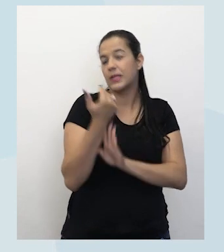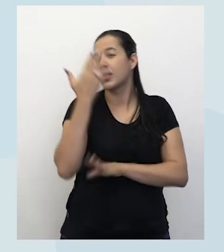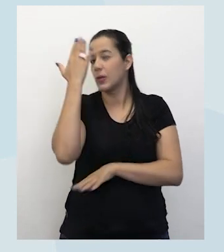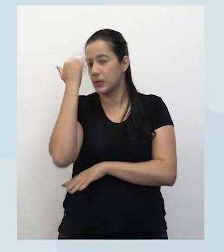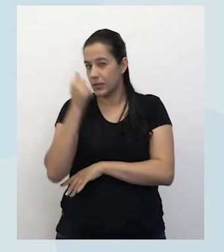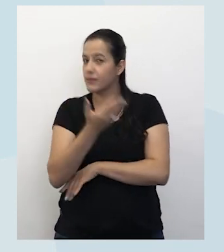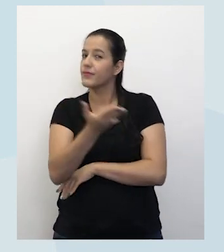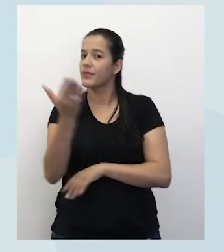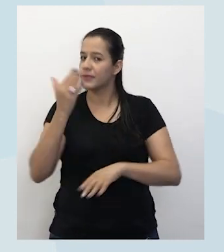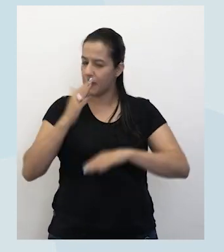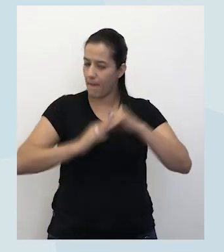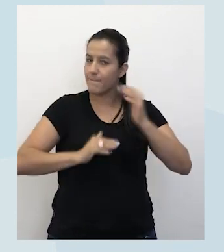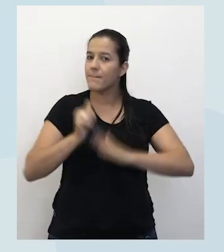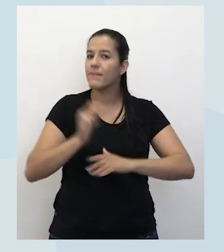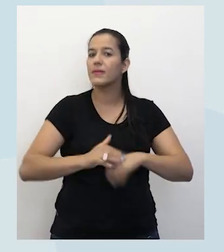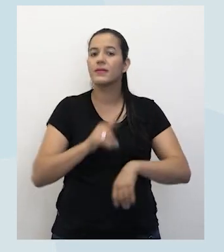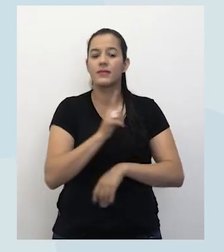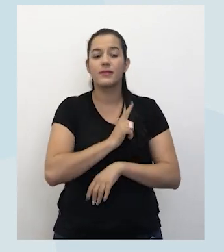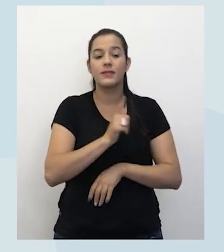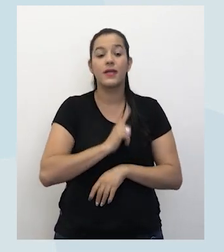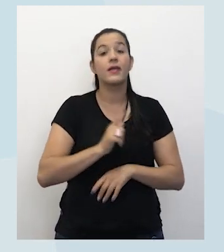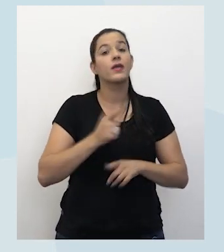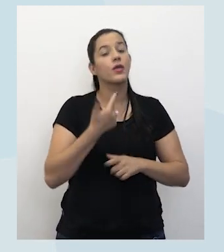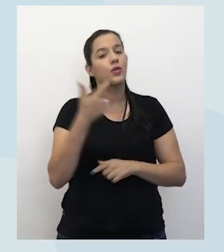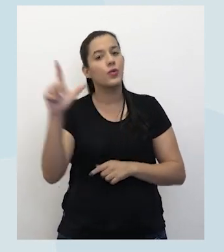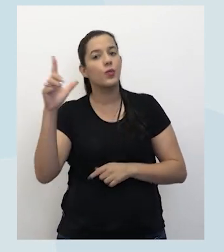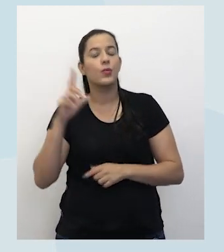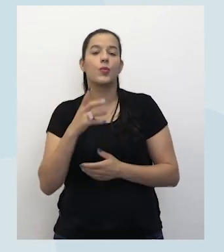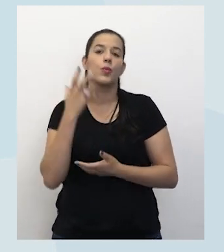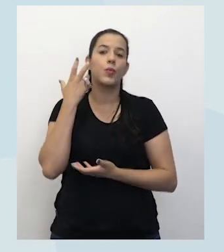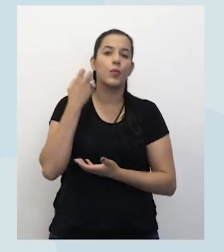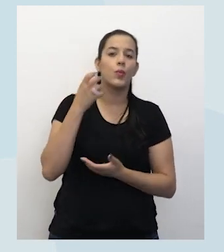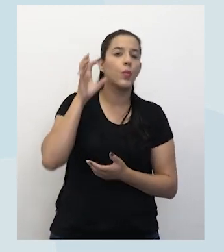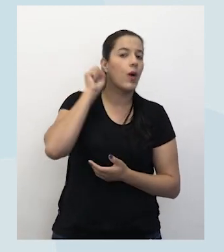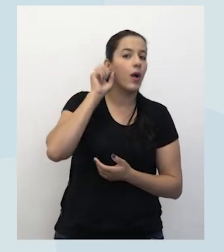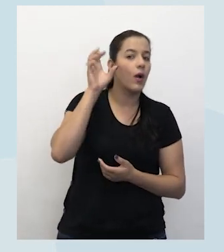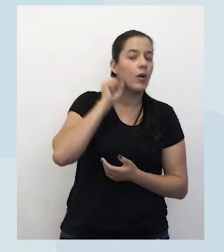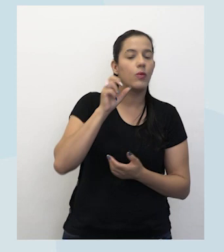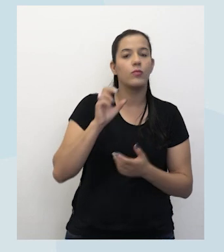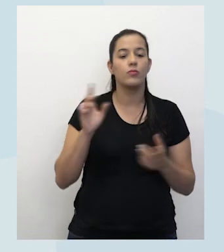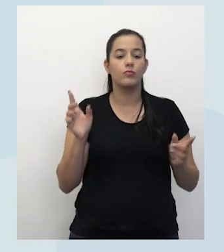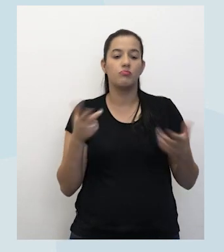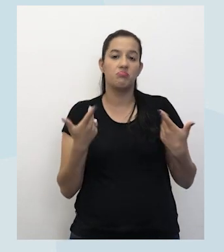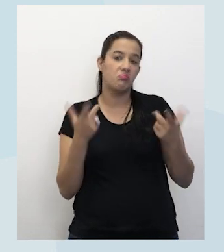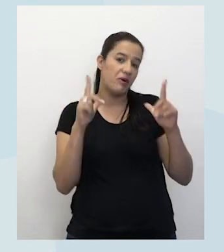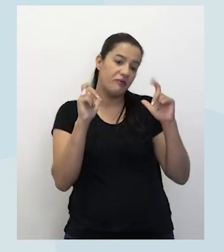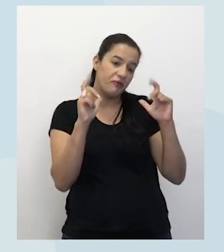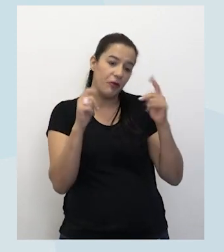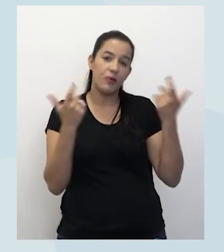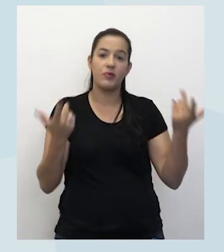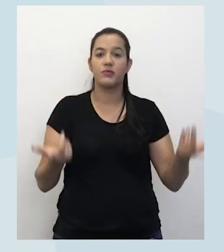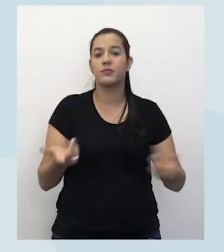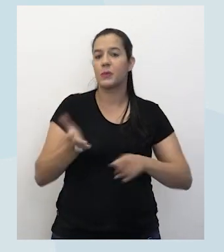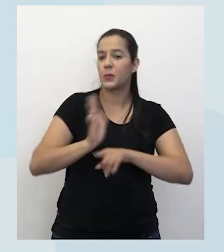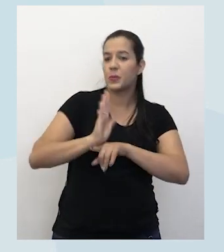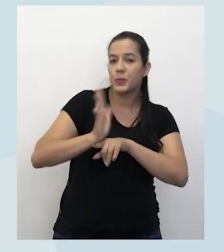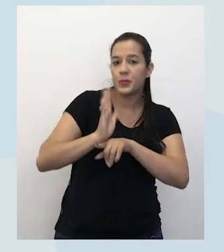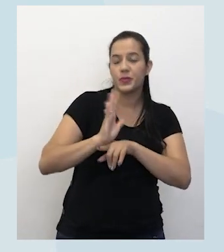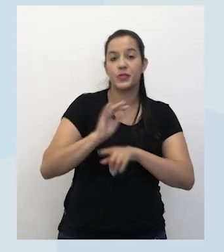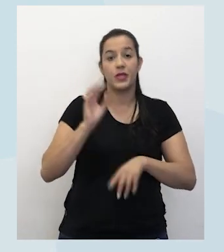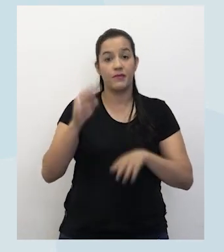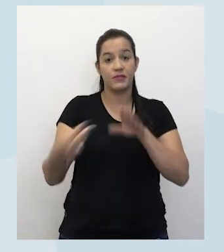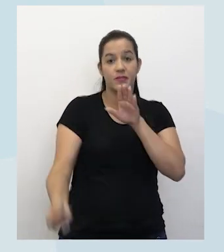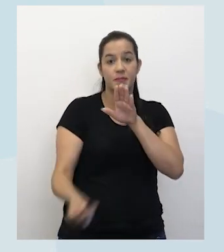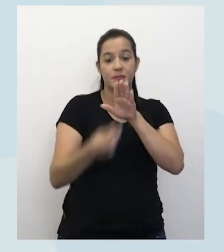gente, um áudio, uma foto, um vídeo. Se quiserem compartilhar com a gente na hashtag Competências SE